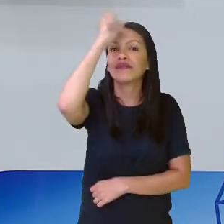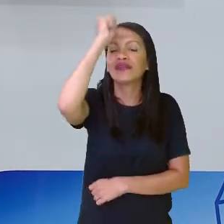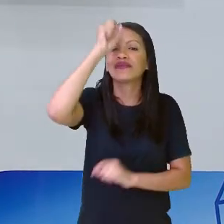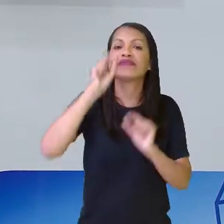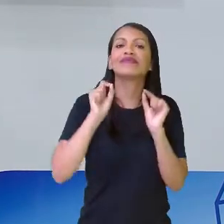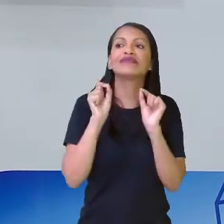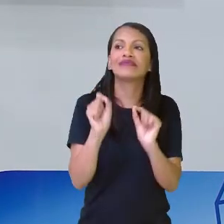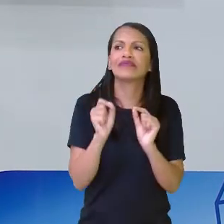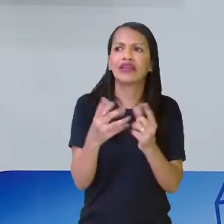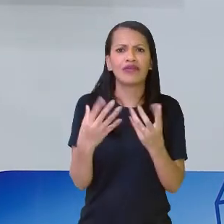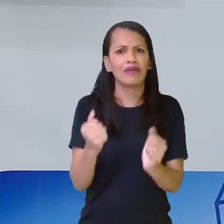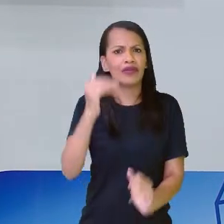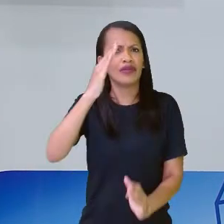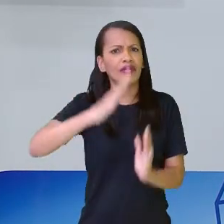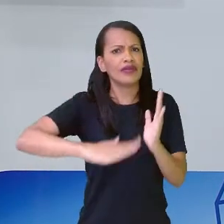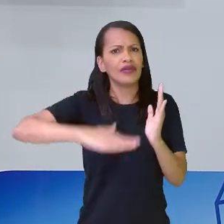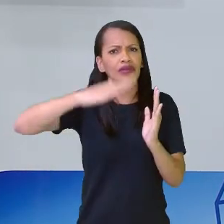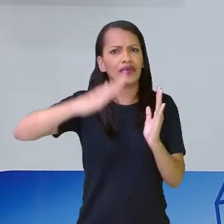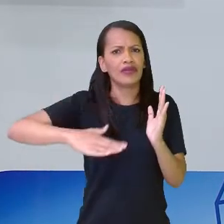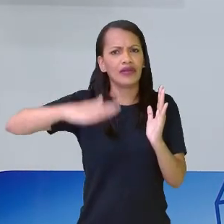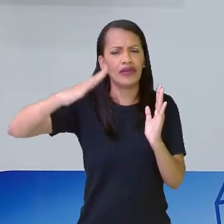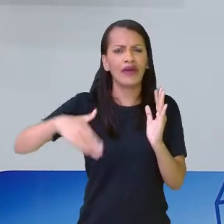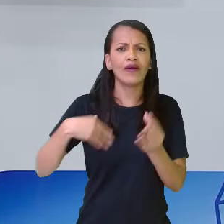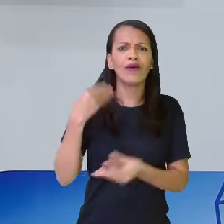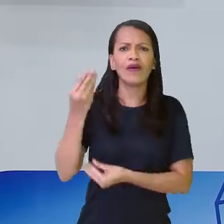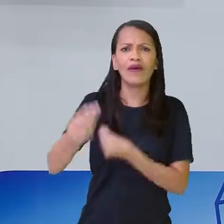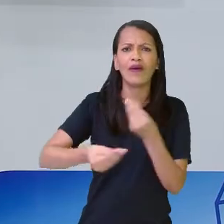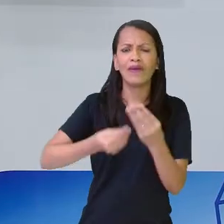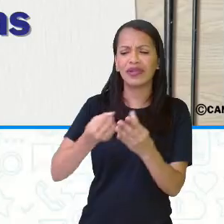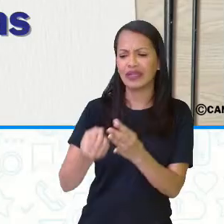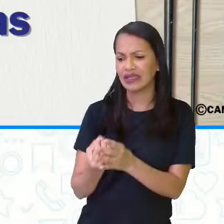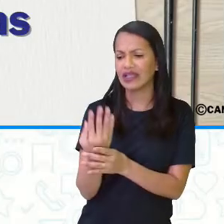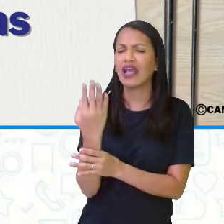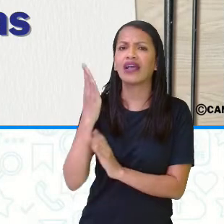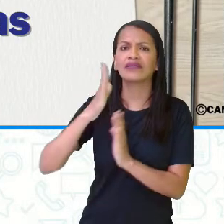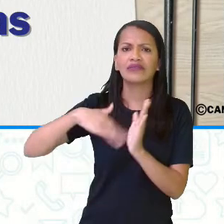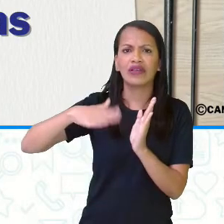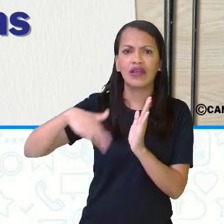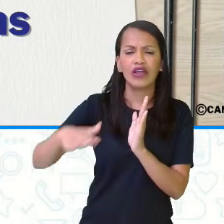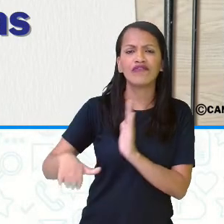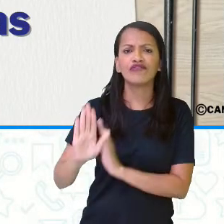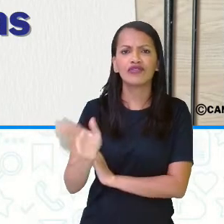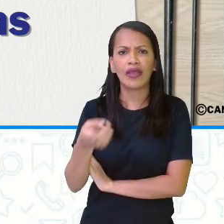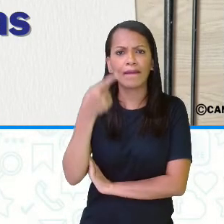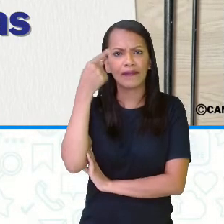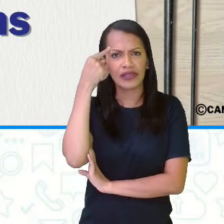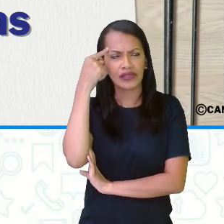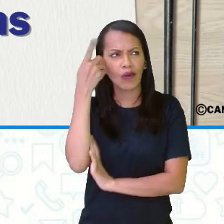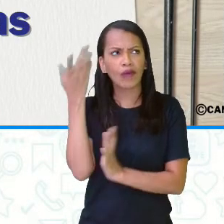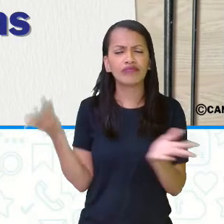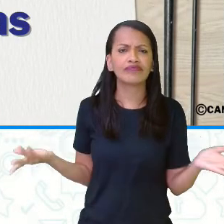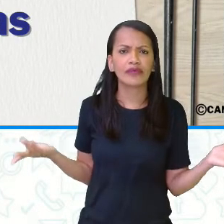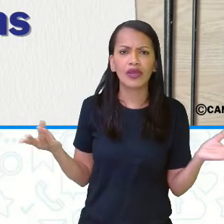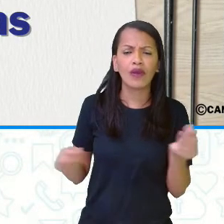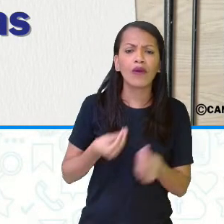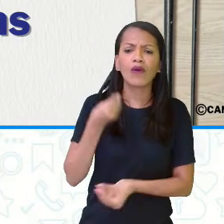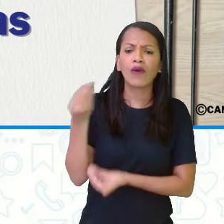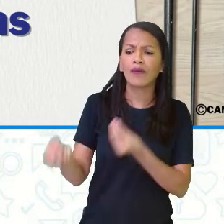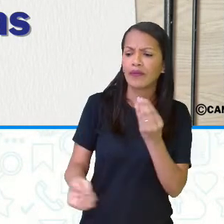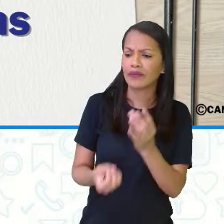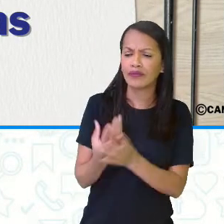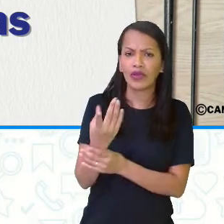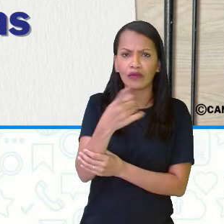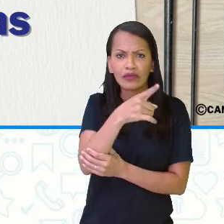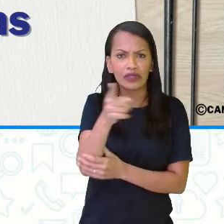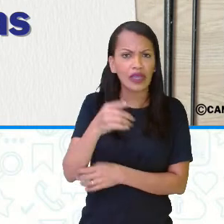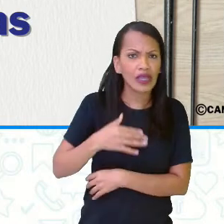claro, sobre a pintura. Mas você já sabe como surgiu a pintura? Já pensou como foi? Será que foi do nada? Como surgiu a pintura?